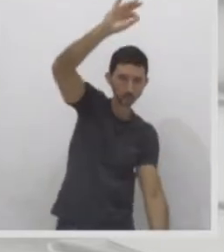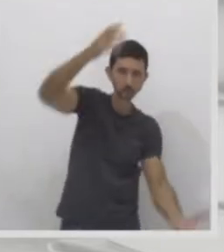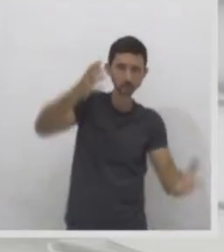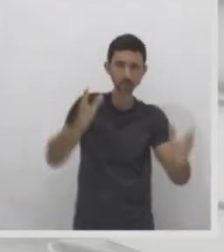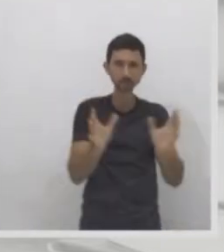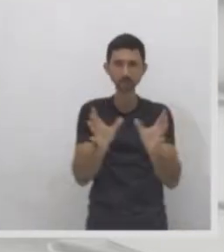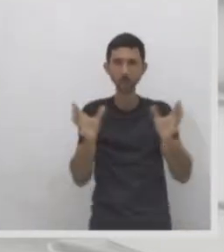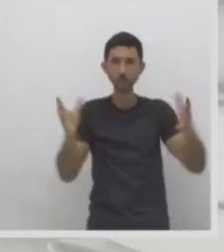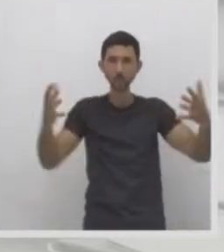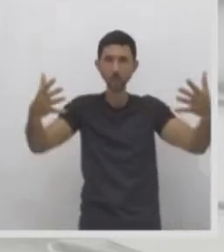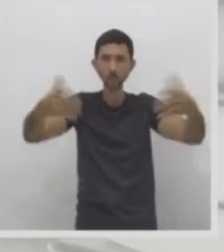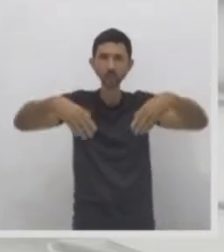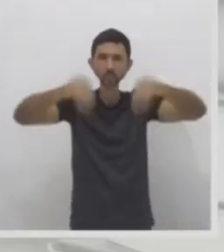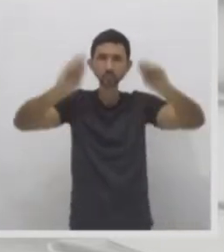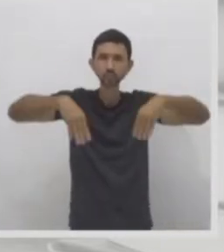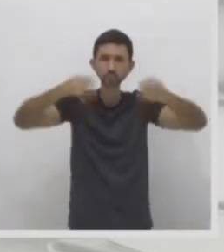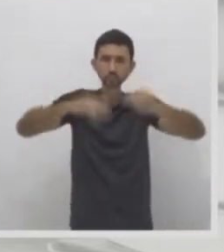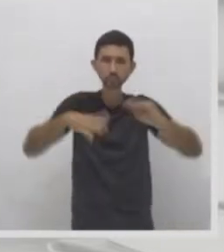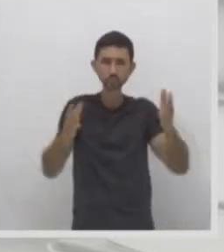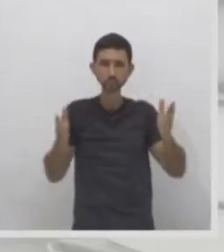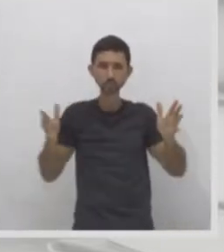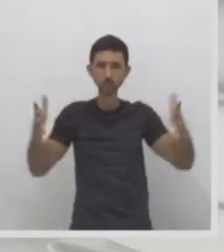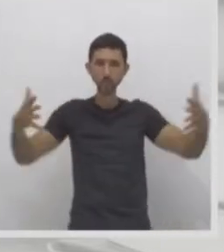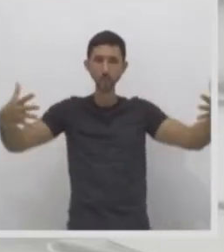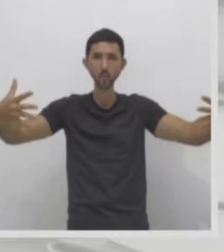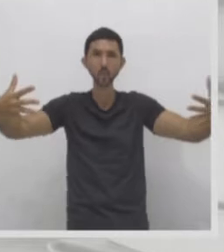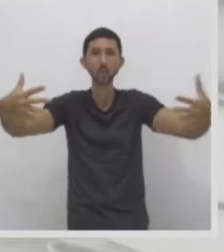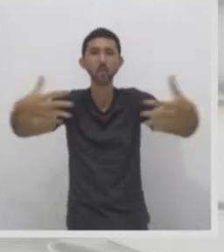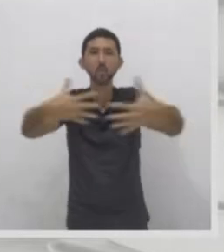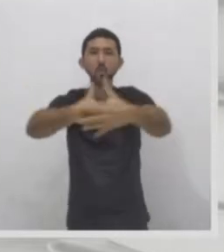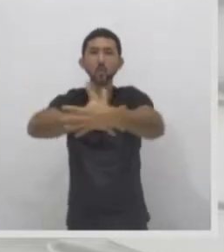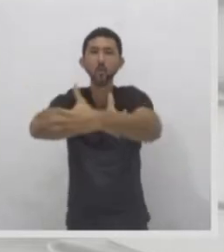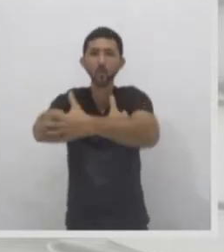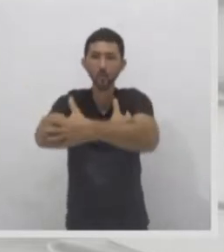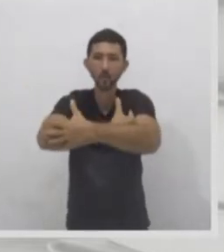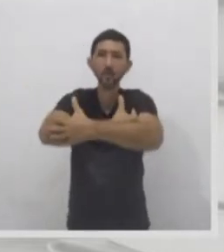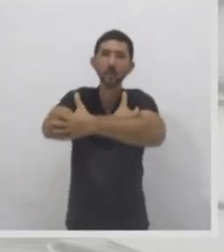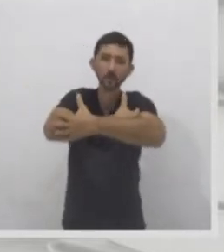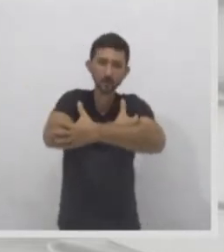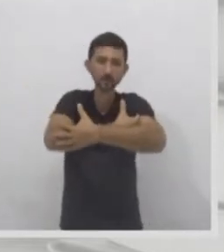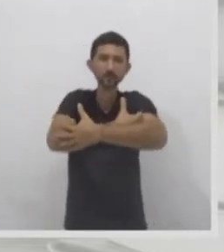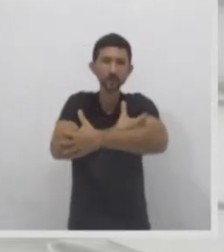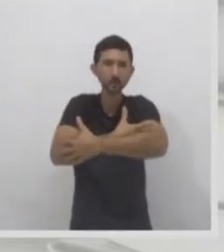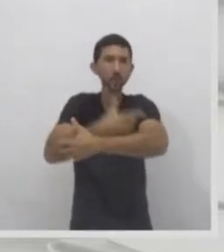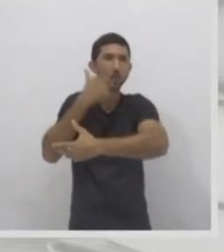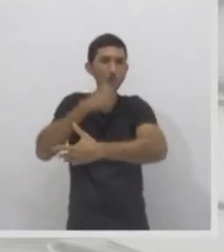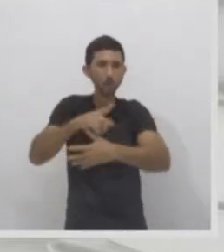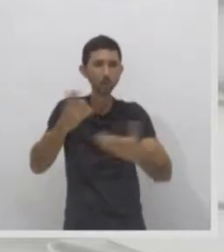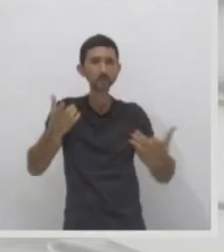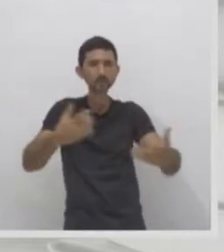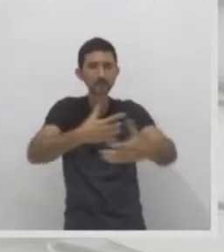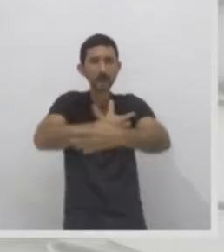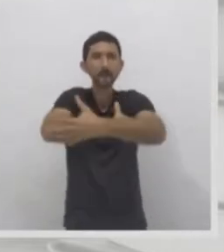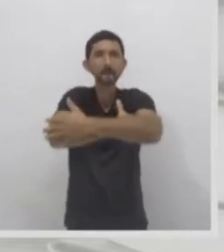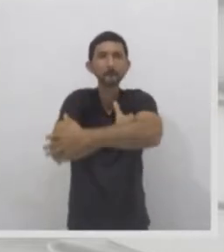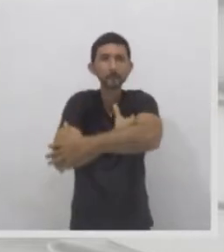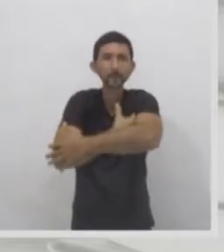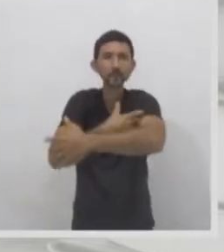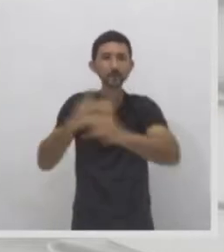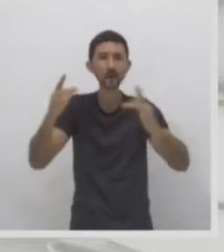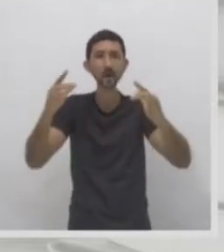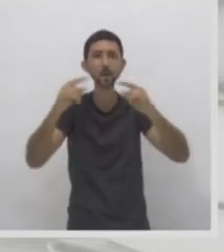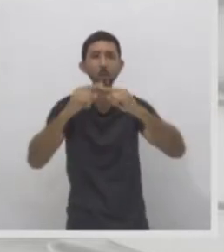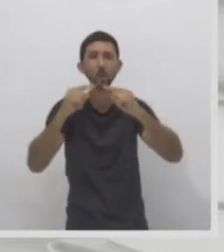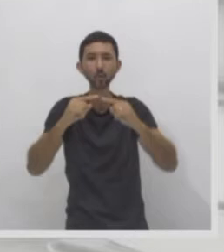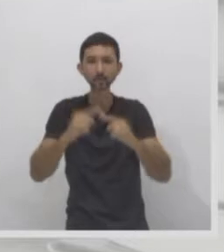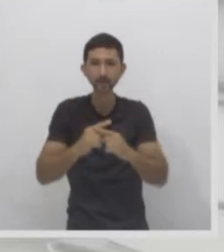em isolamento social, sem poder ter muito contato com as pessoas, a menininha criou aquilo ali para que ela pudesse ter contato. O